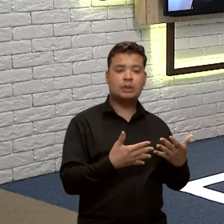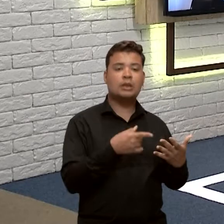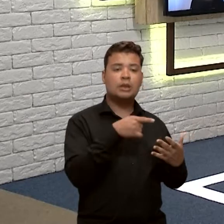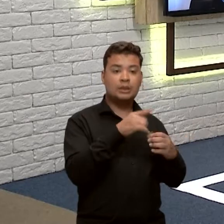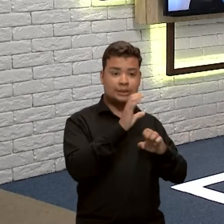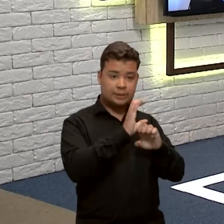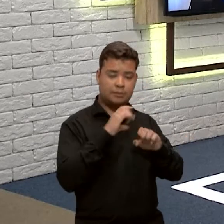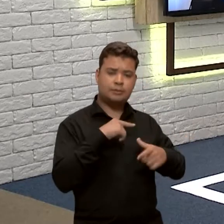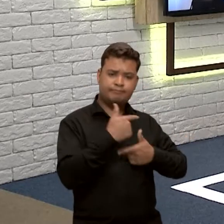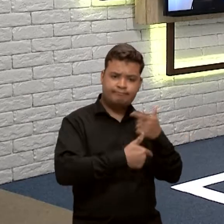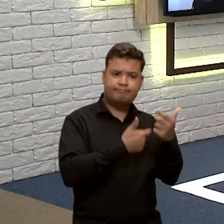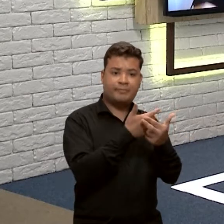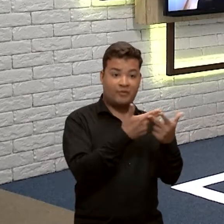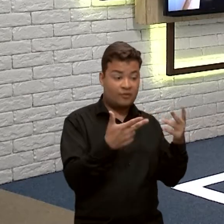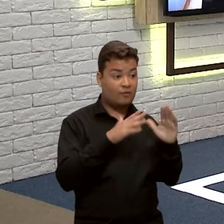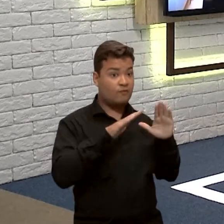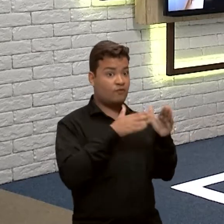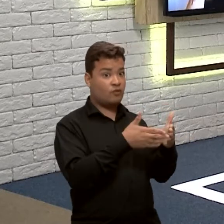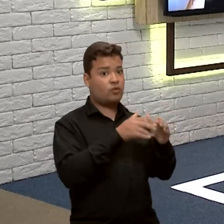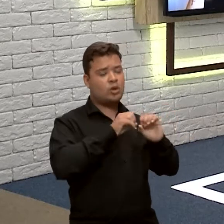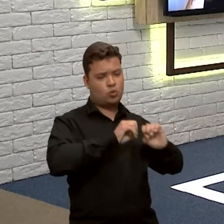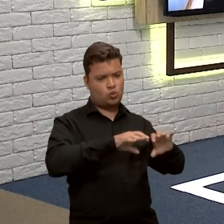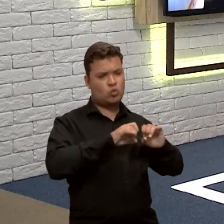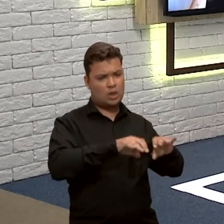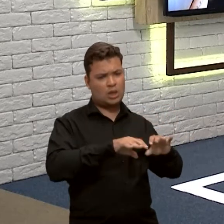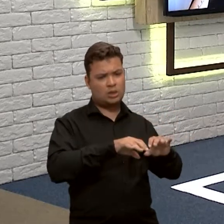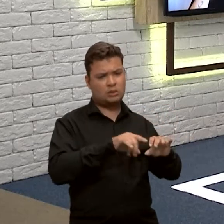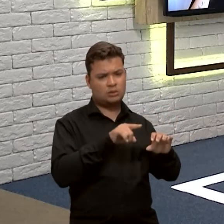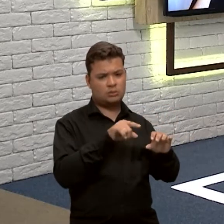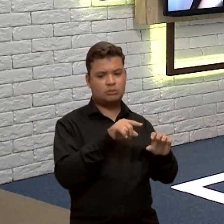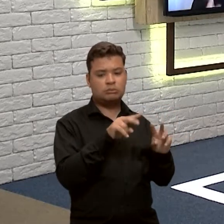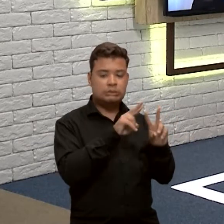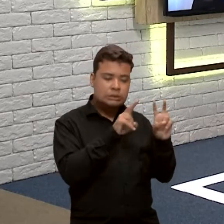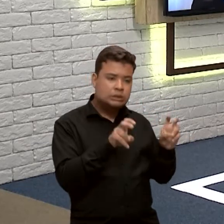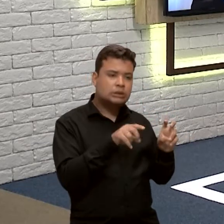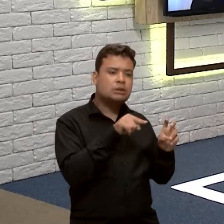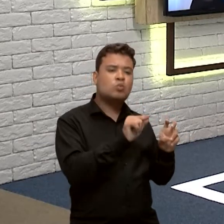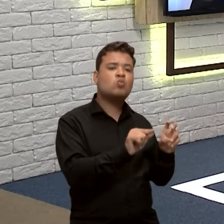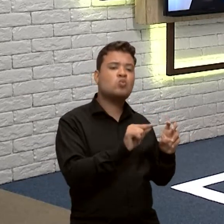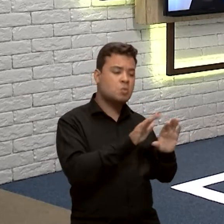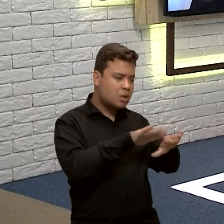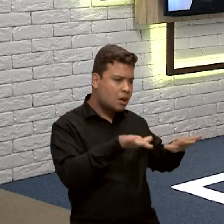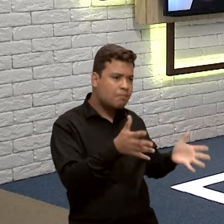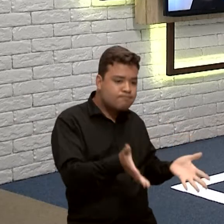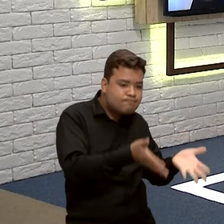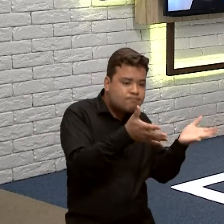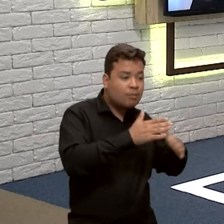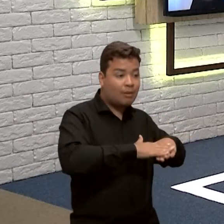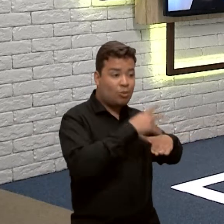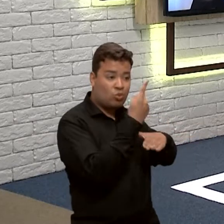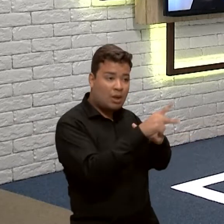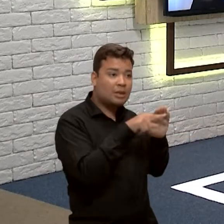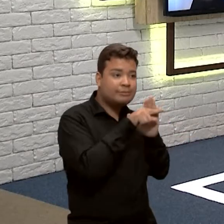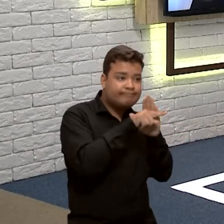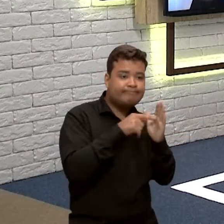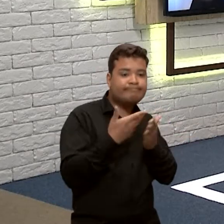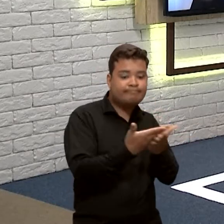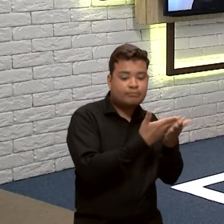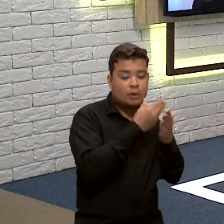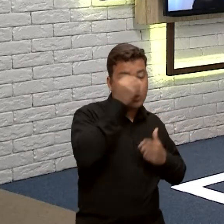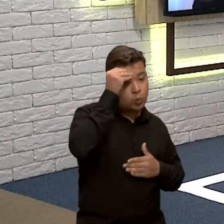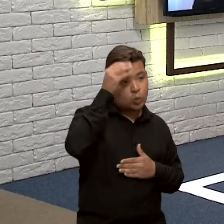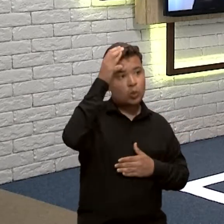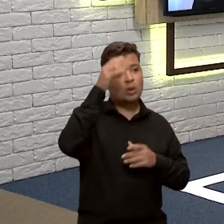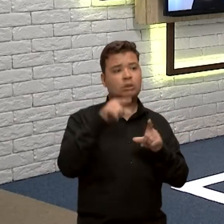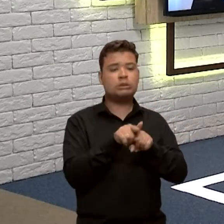de educação que a gente está conversando aqui, né? Estimular as crianças a produzirem o próprio conhecimento, os professores também